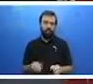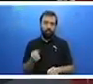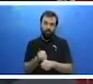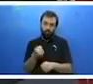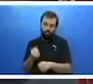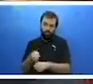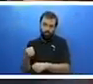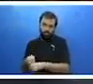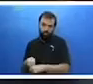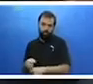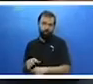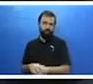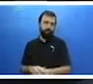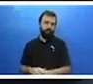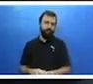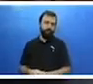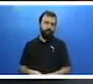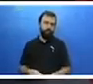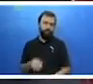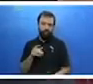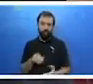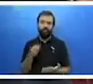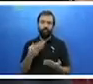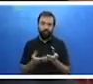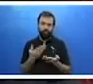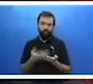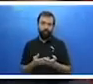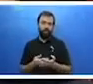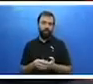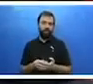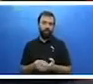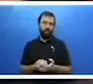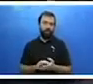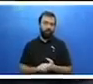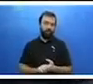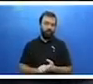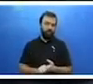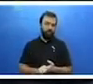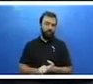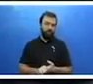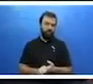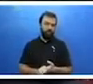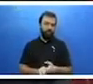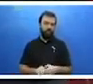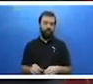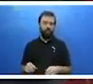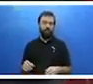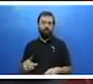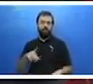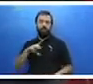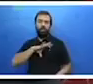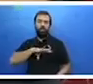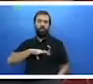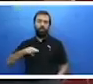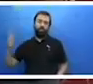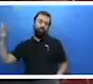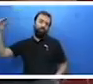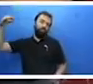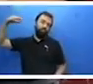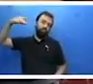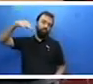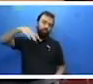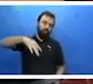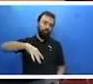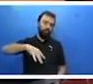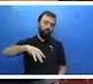História entrando aqui. Por quê? Vocês estudaram com a professora Adriana Neves que os portugueses chegaram pelo nosso litoral. Para